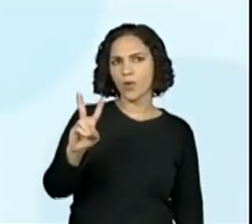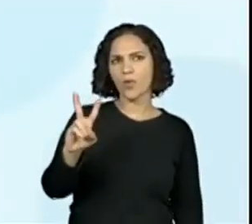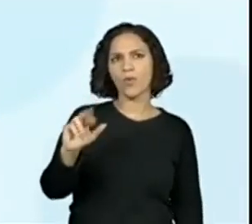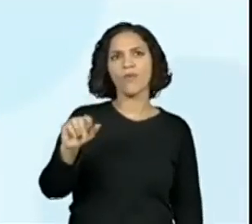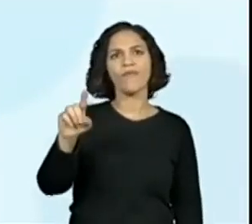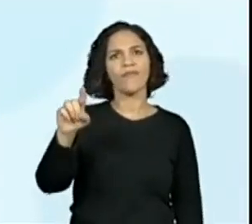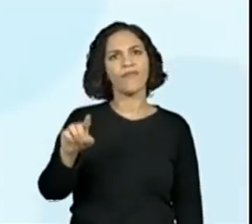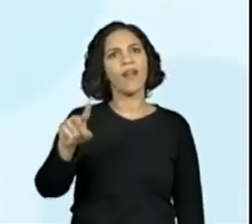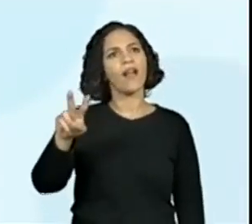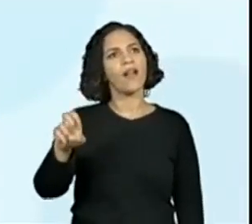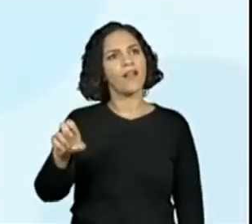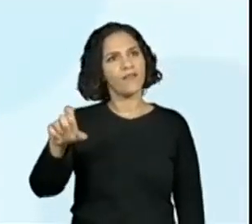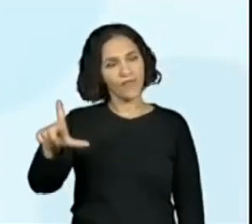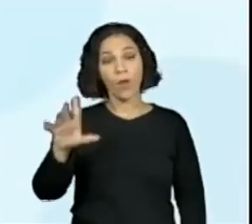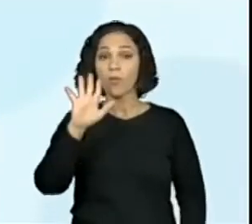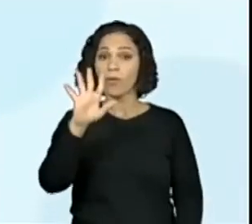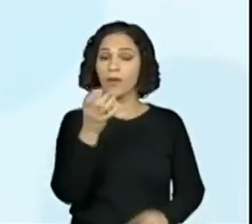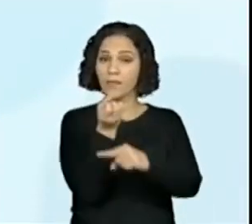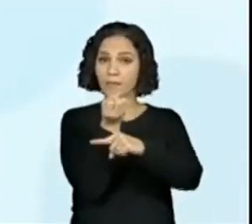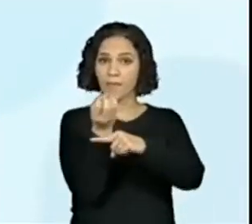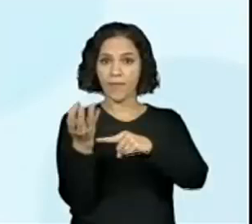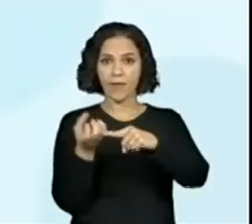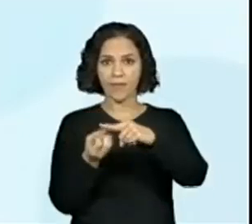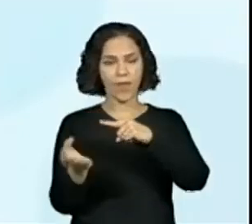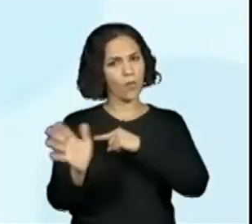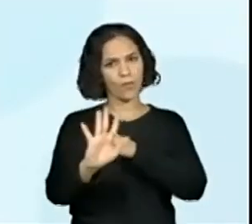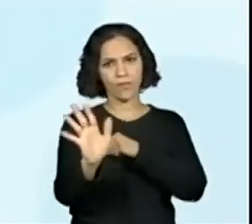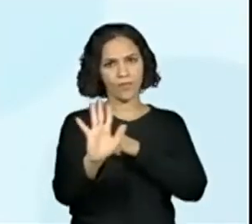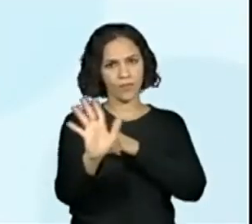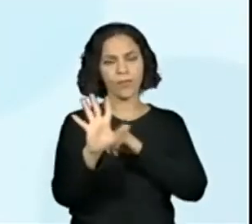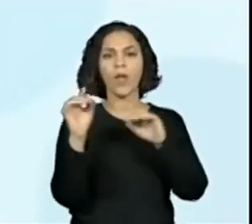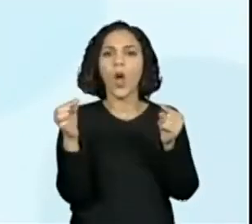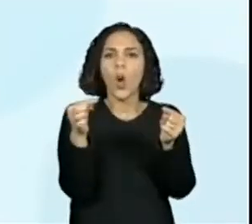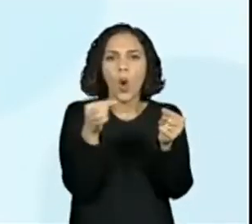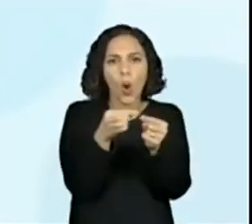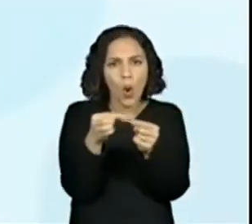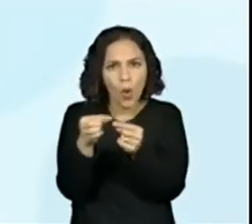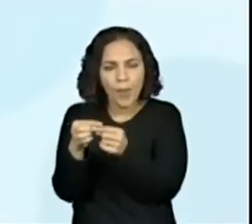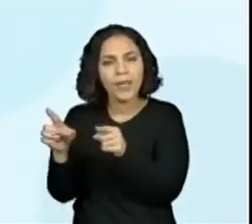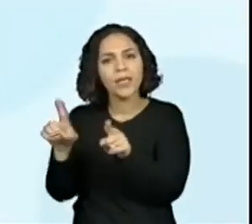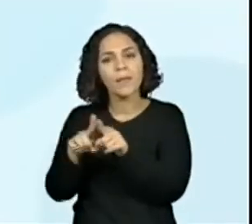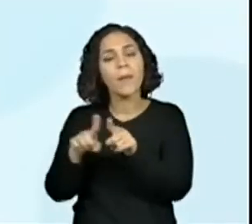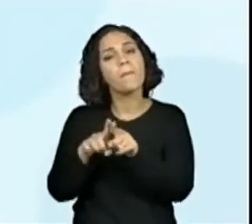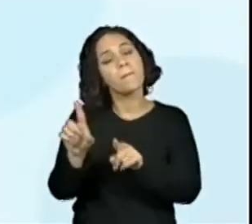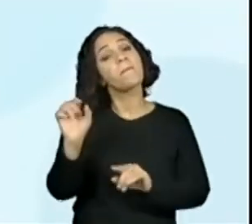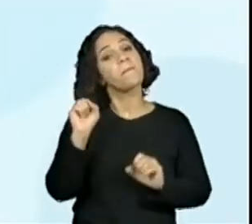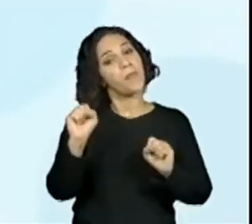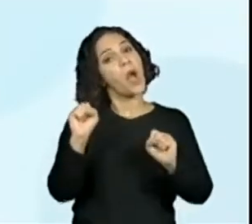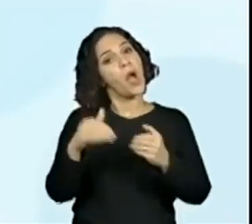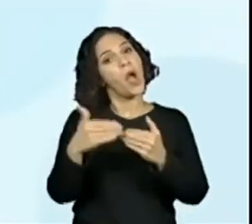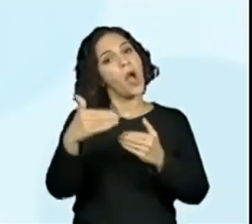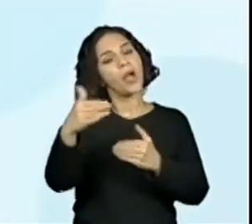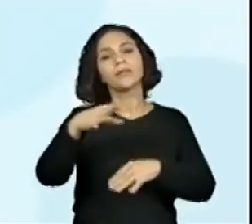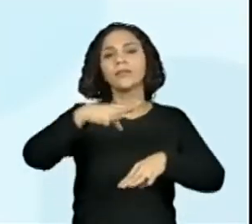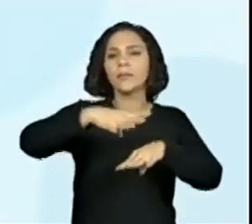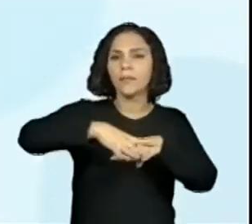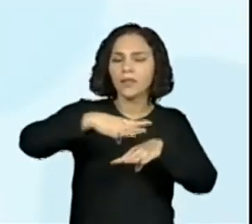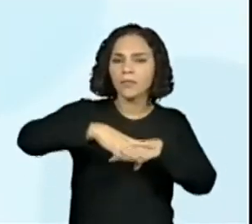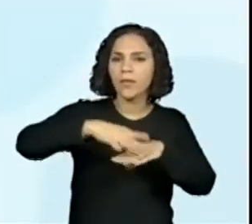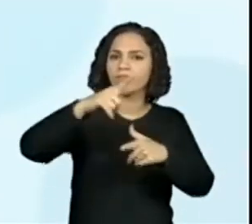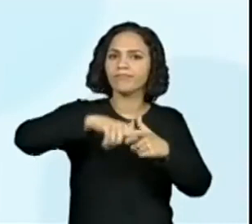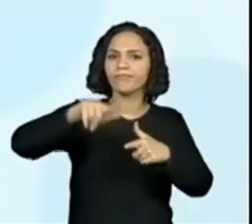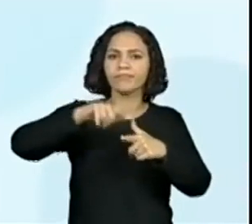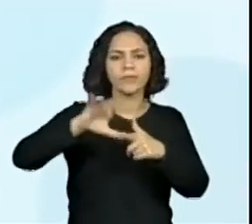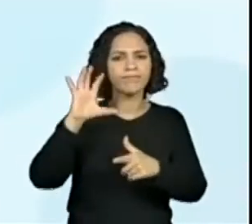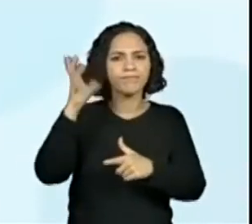explorando a ideia de probabilidade e combinatória em situações-problema simples